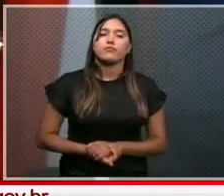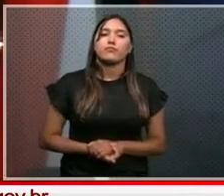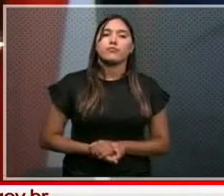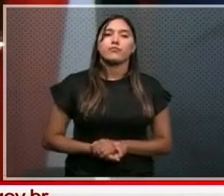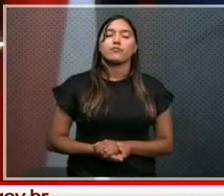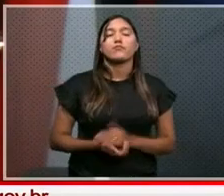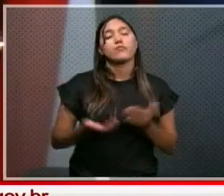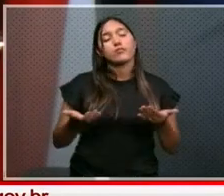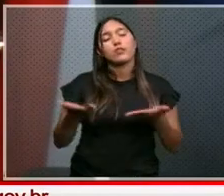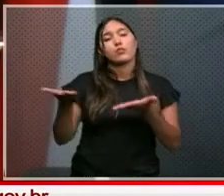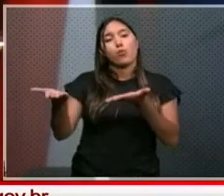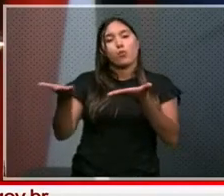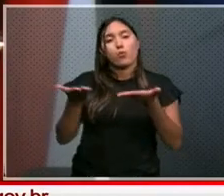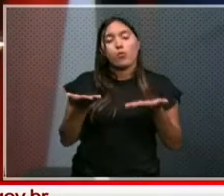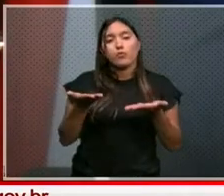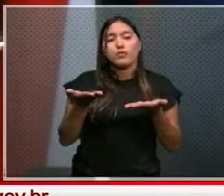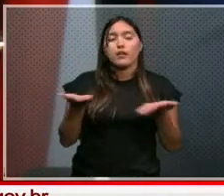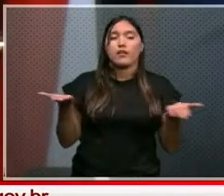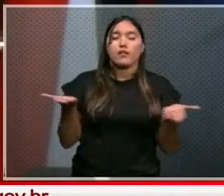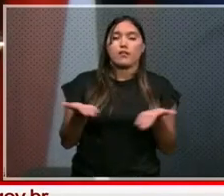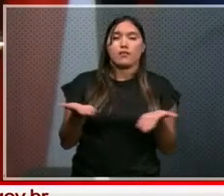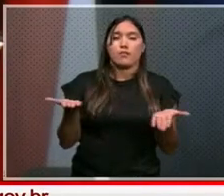eu queria Então convidar